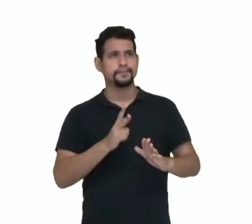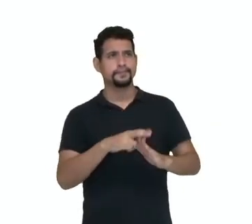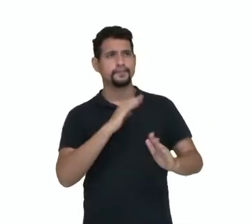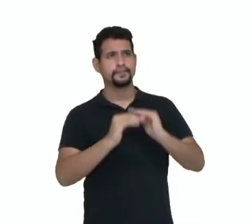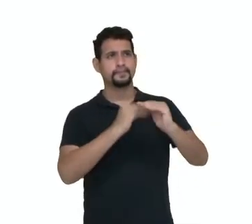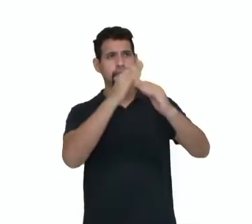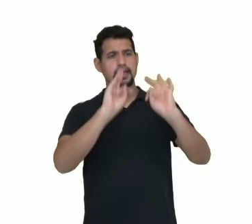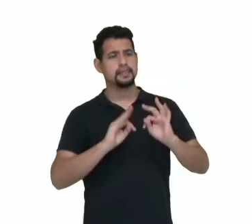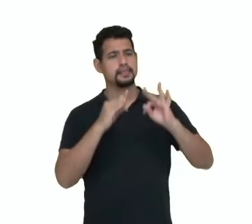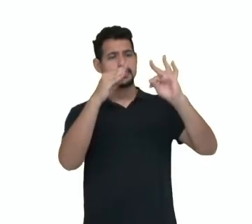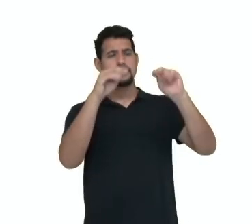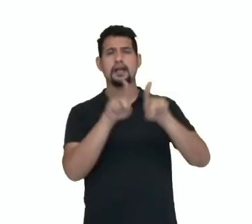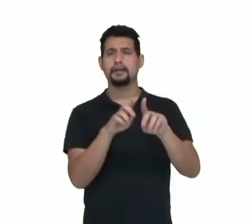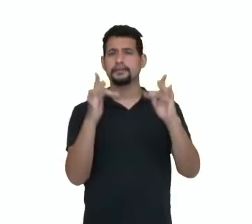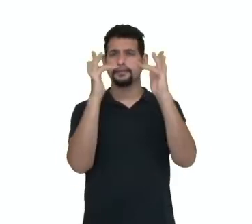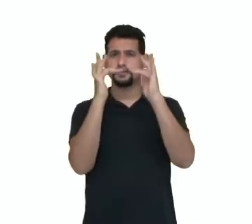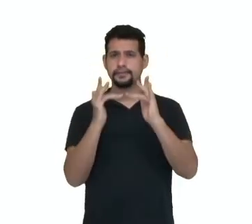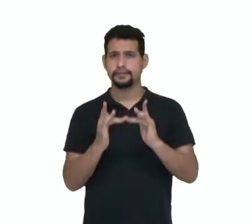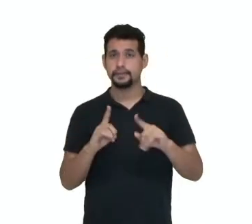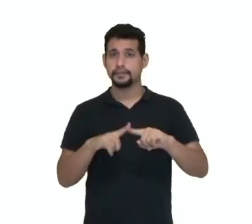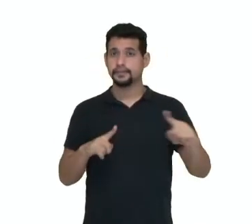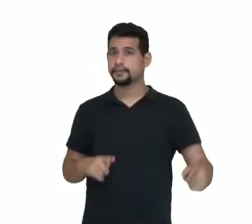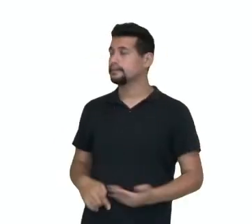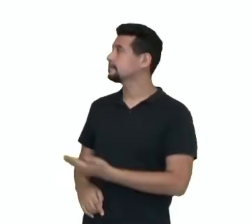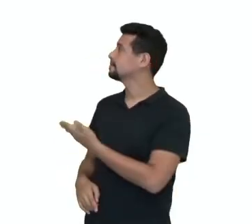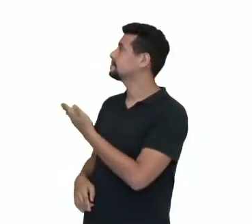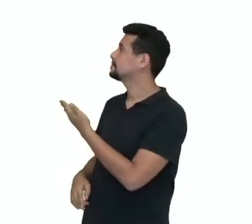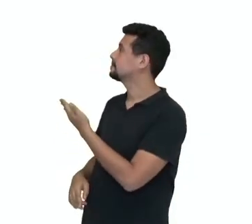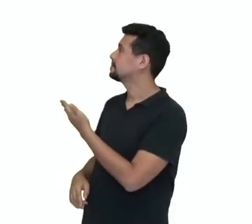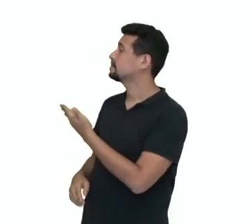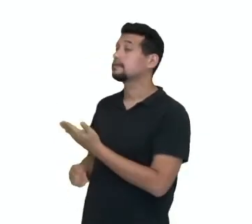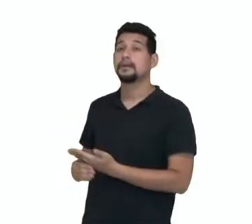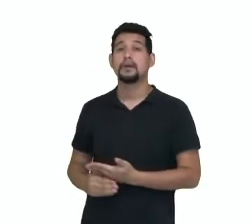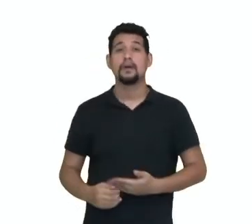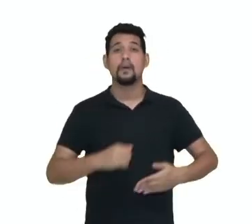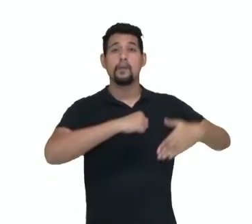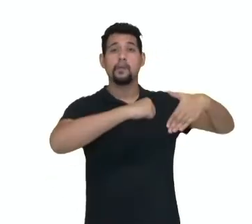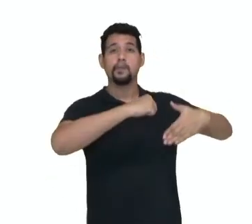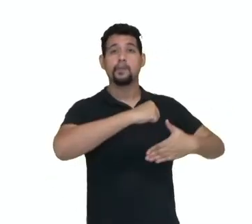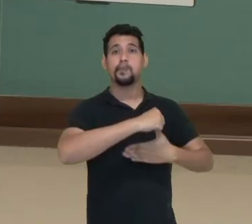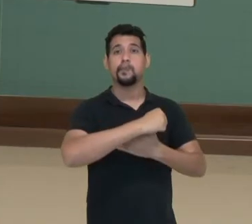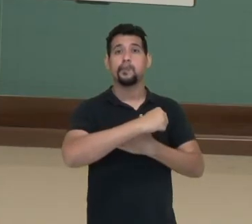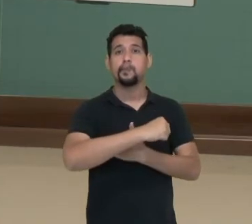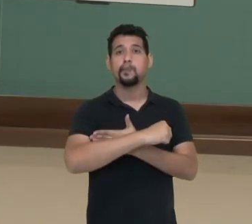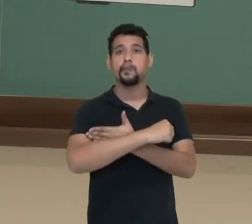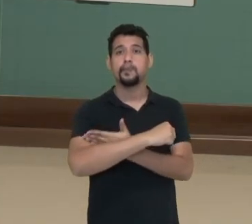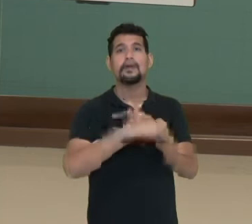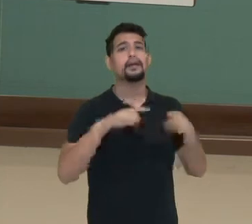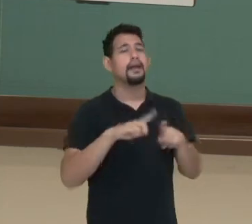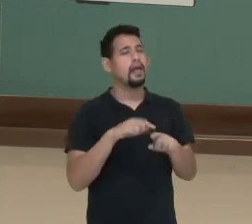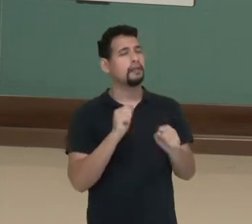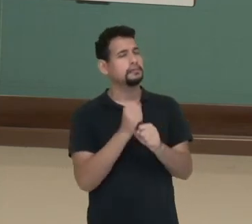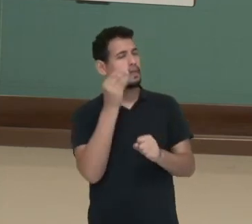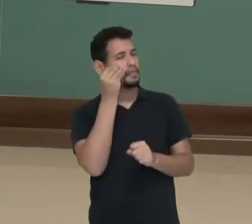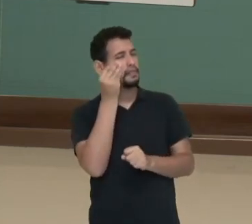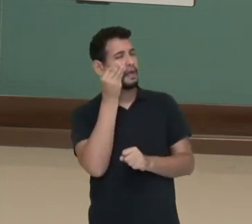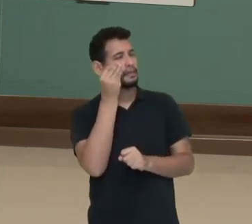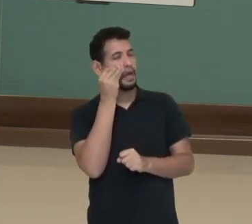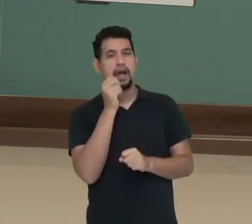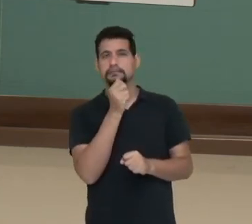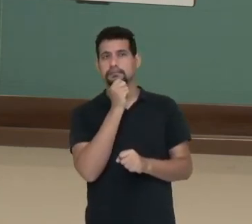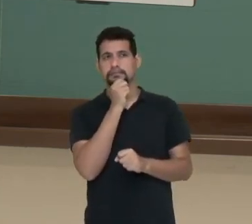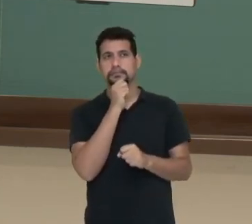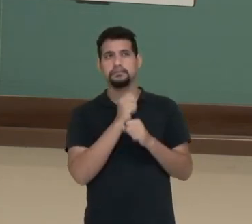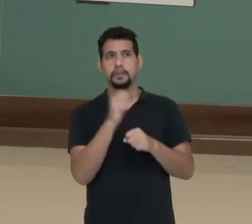de tecnologias relacionadas. Esse aqui é um submarino da classe Riachuelo, ele é um submarino que ainda está em fase de teste pela Marinha